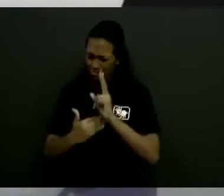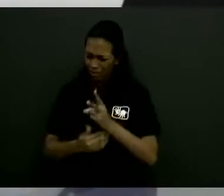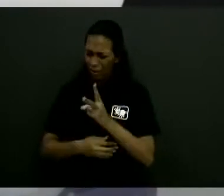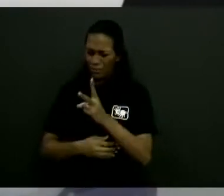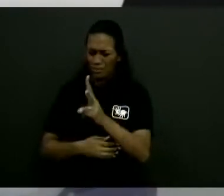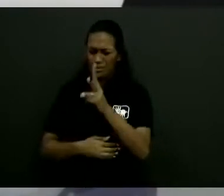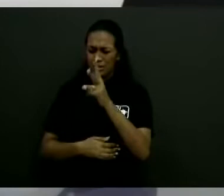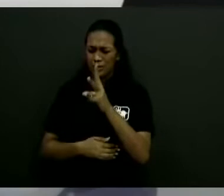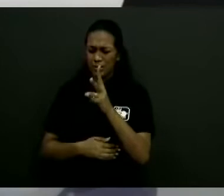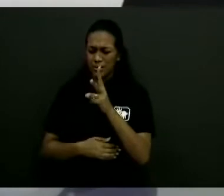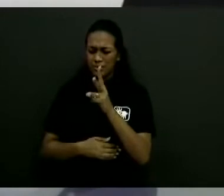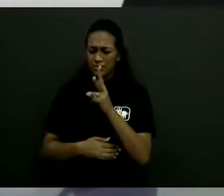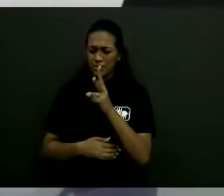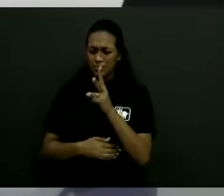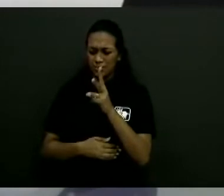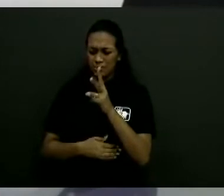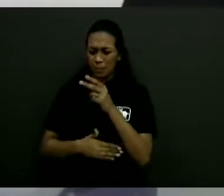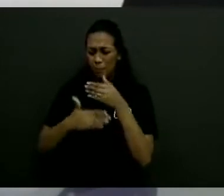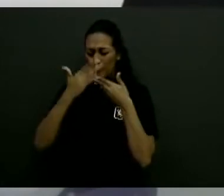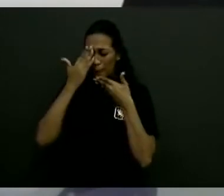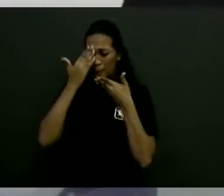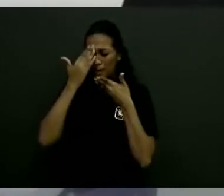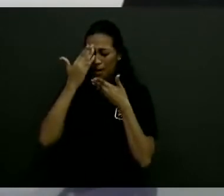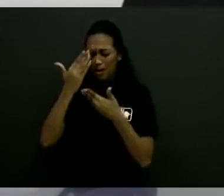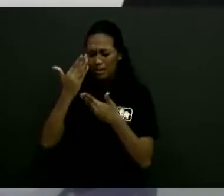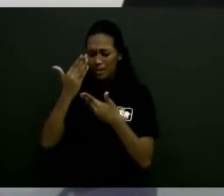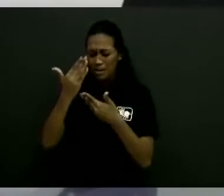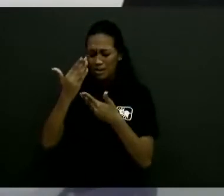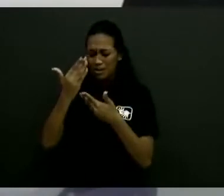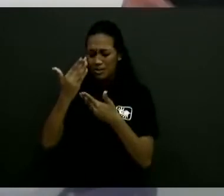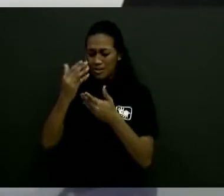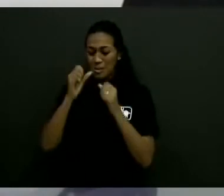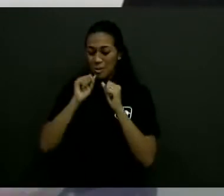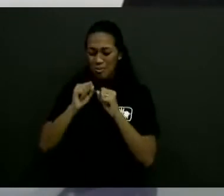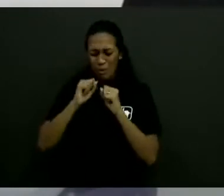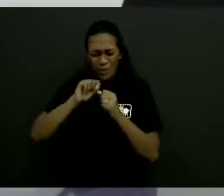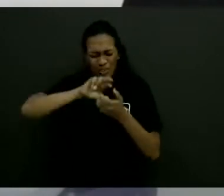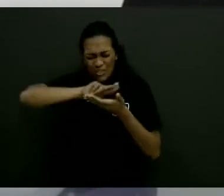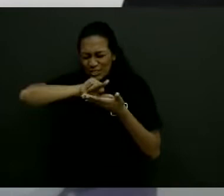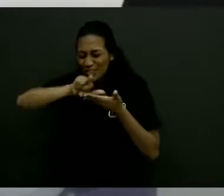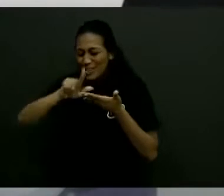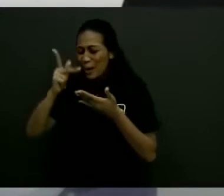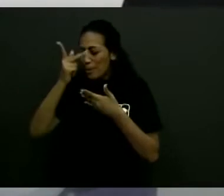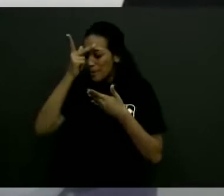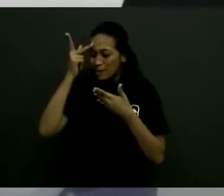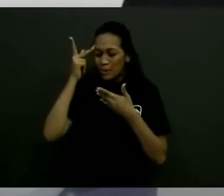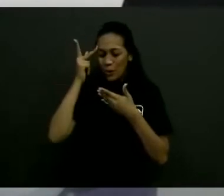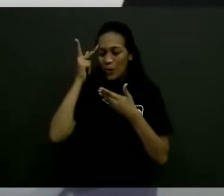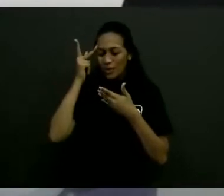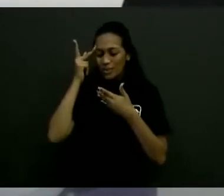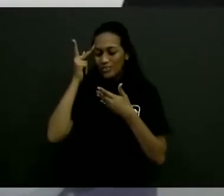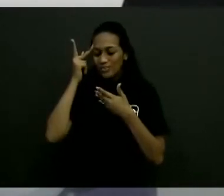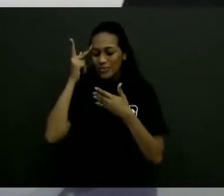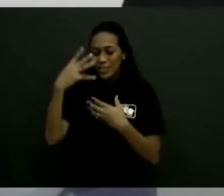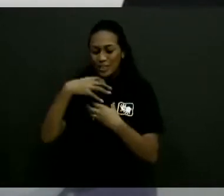the support he has given us. Obrigado, Senhor, porque nós podemos alcançar hoje centenas e milhares de pessoas. Thank you, Jesus, because